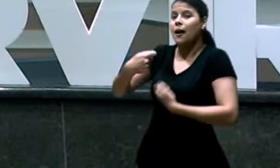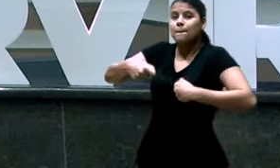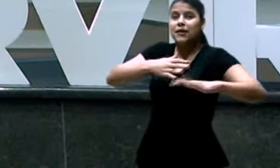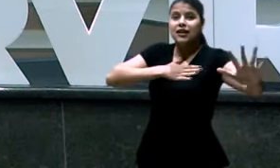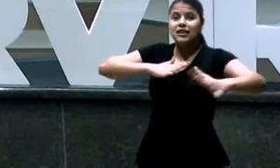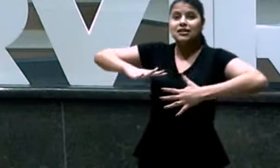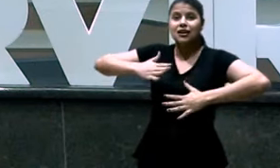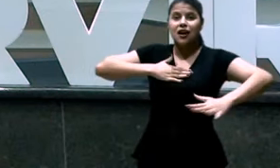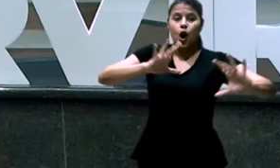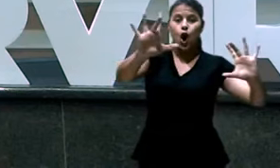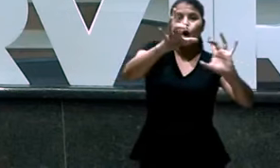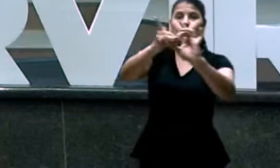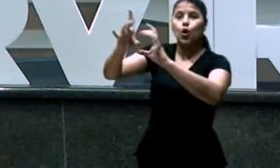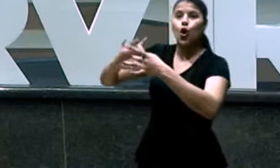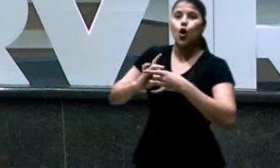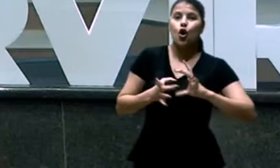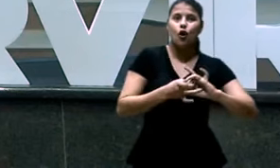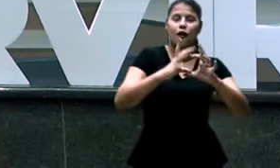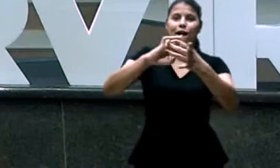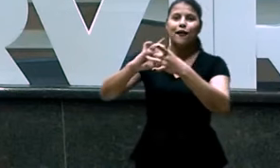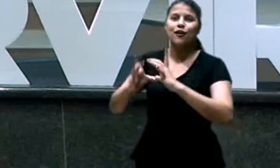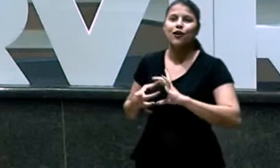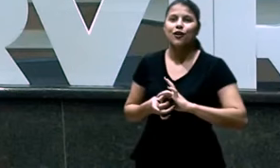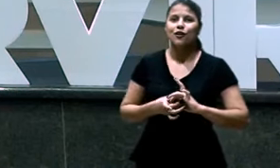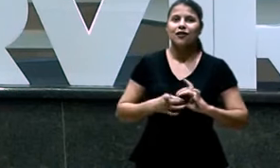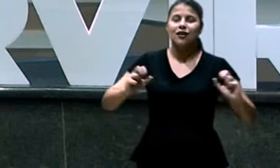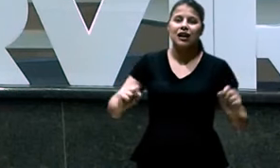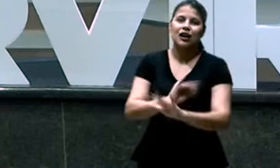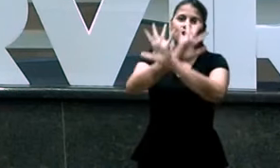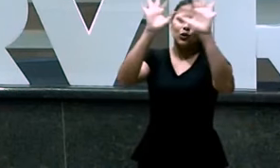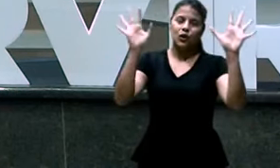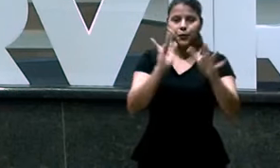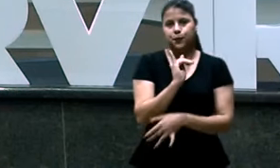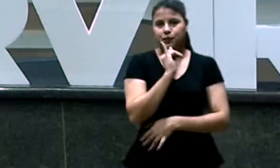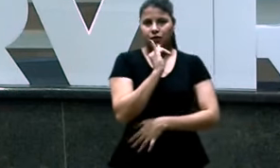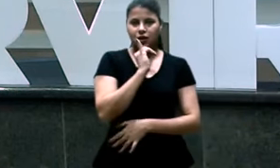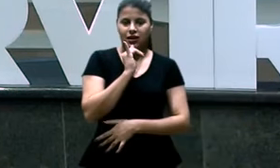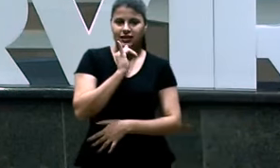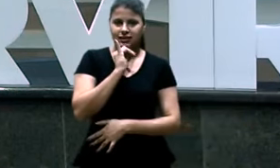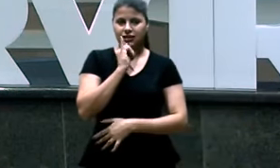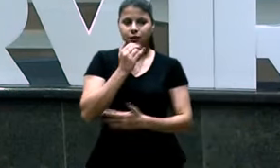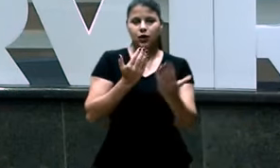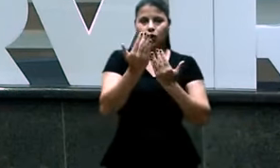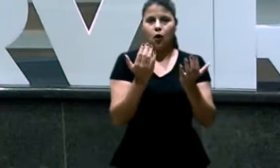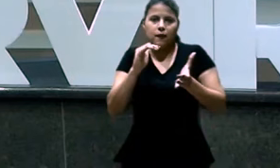Mas assim como o homem se casa com uma mulher, são duas pessoas, mas quando se casam, são